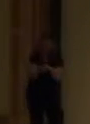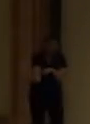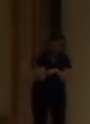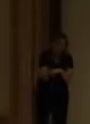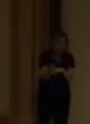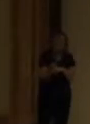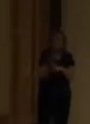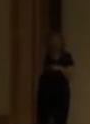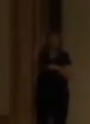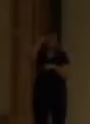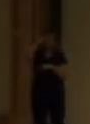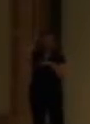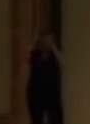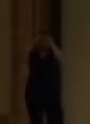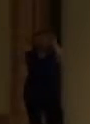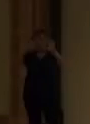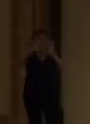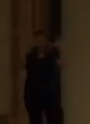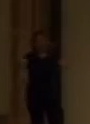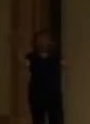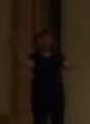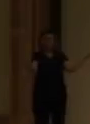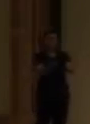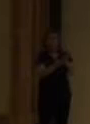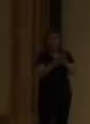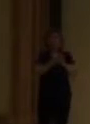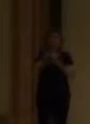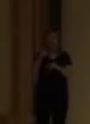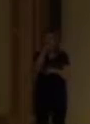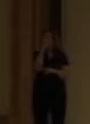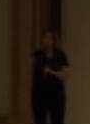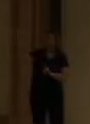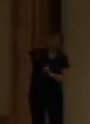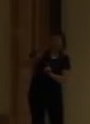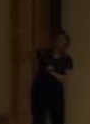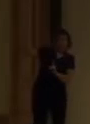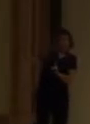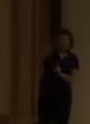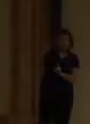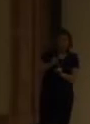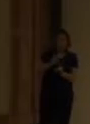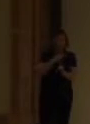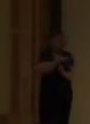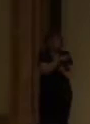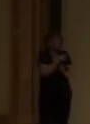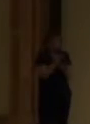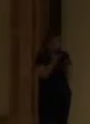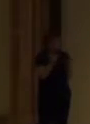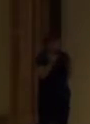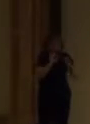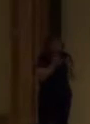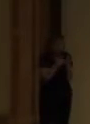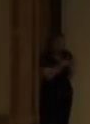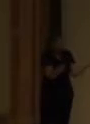neste mundo. Não há governo para estas desigualdades. E, portanto, cada um está por si. E aquelas